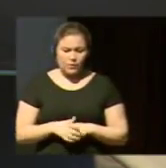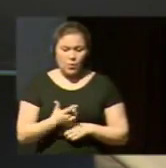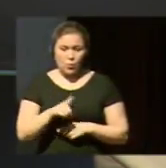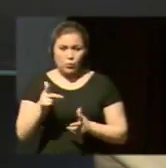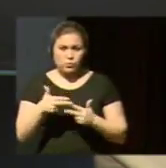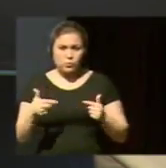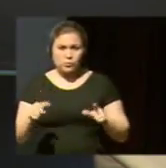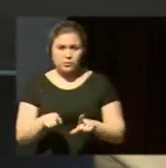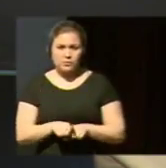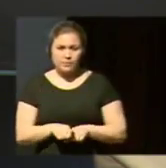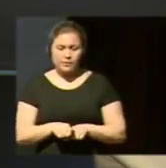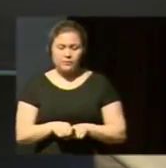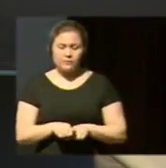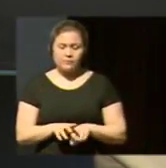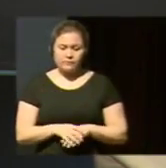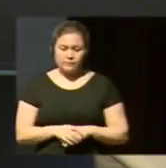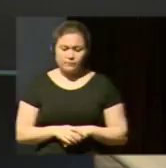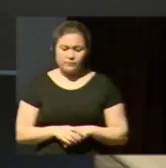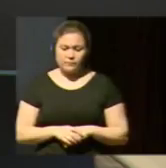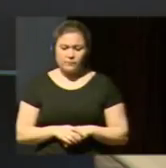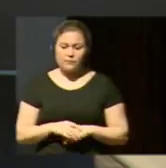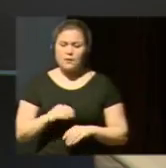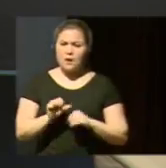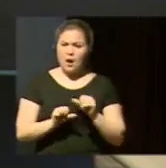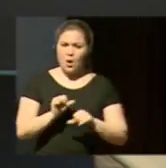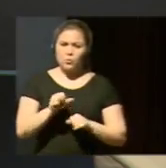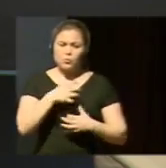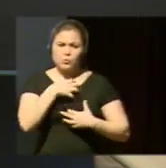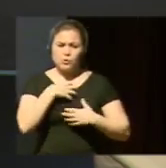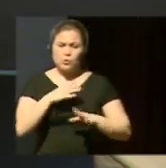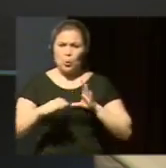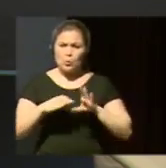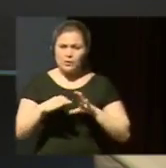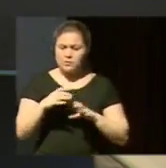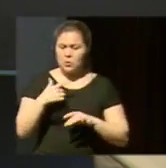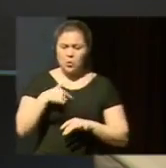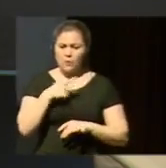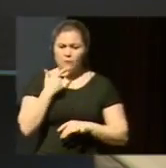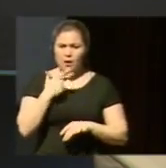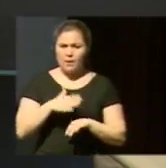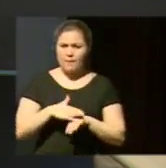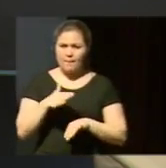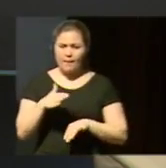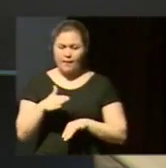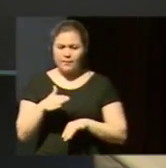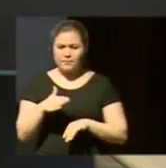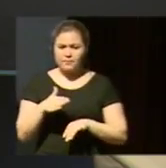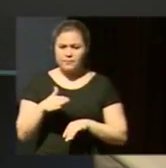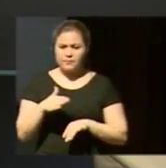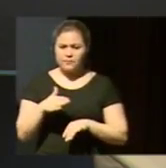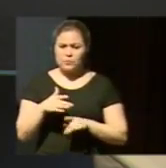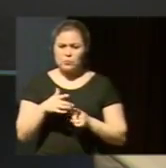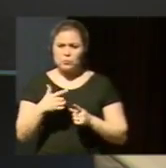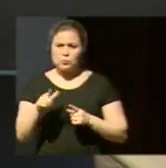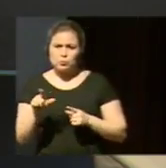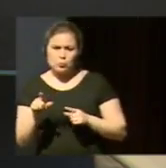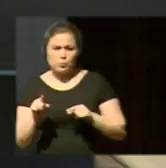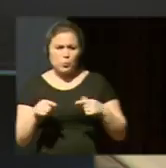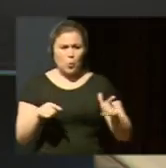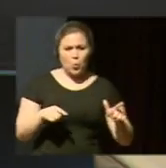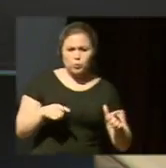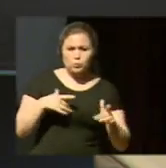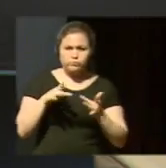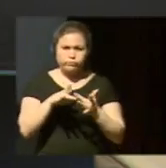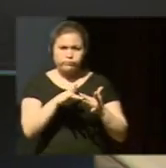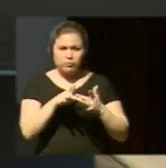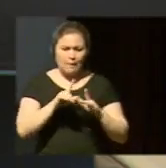Outras coisas, isso altera as formas de comunicação. Não falamos mais de um para o outro, mas por